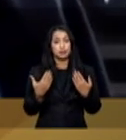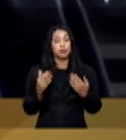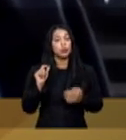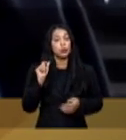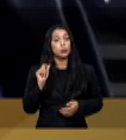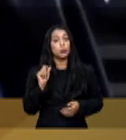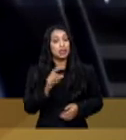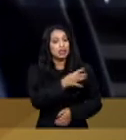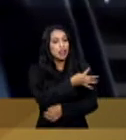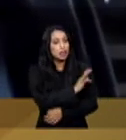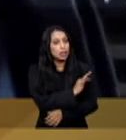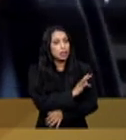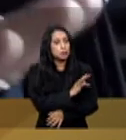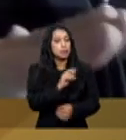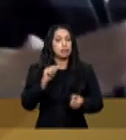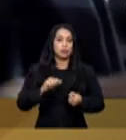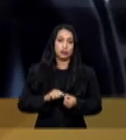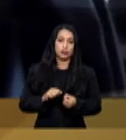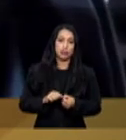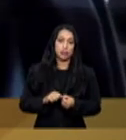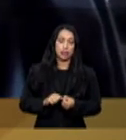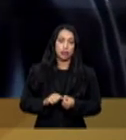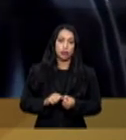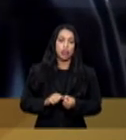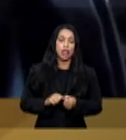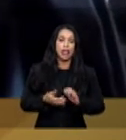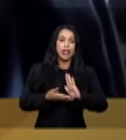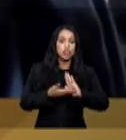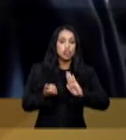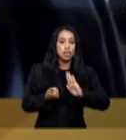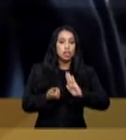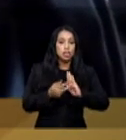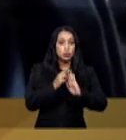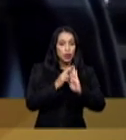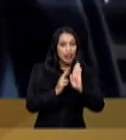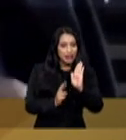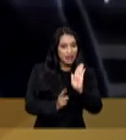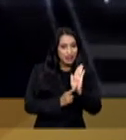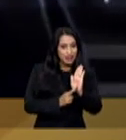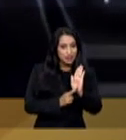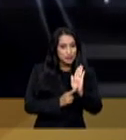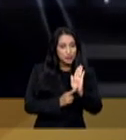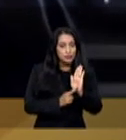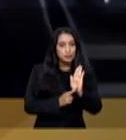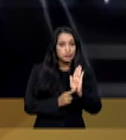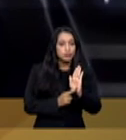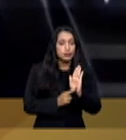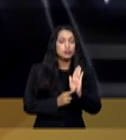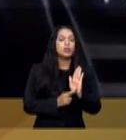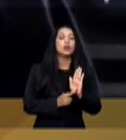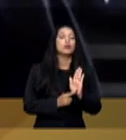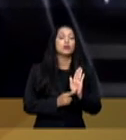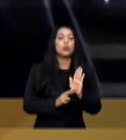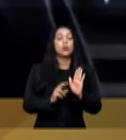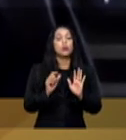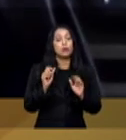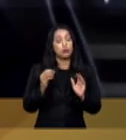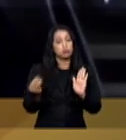estamos fazendo é, caindo a regra específica, aplica-se a regra